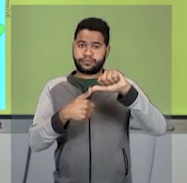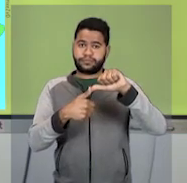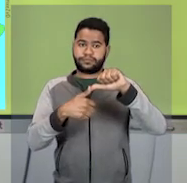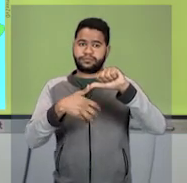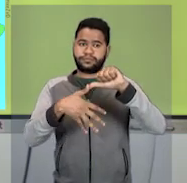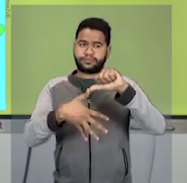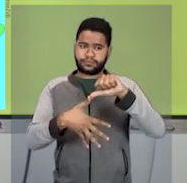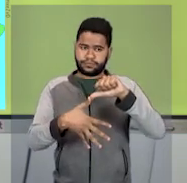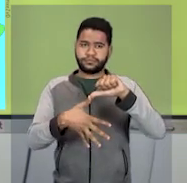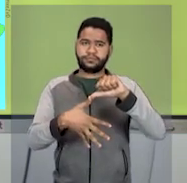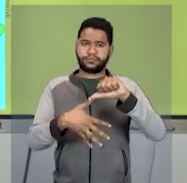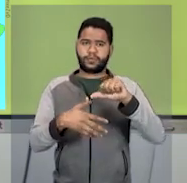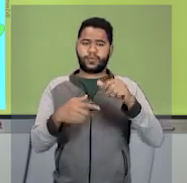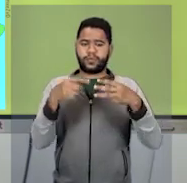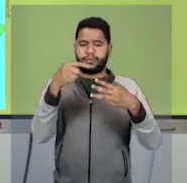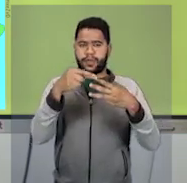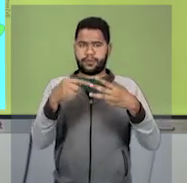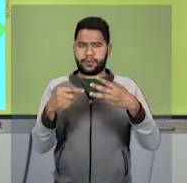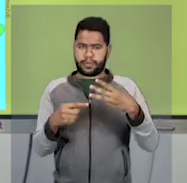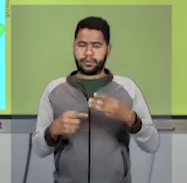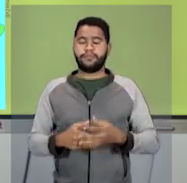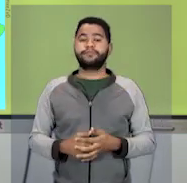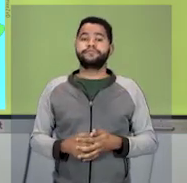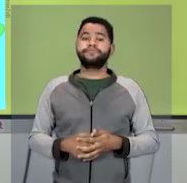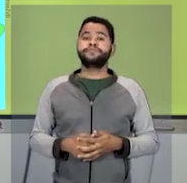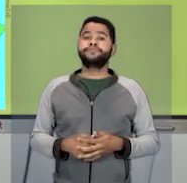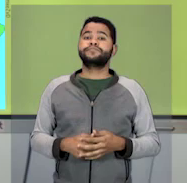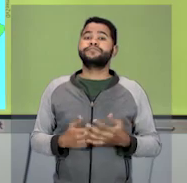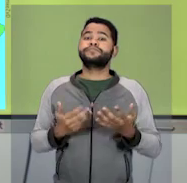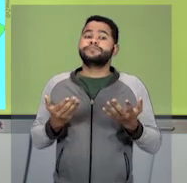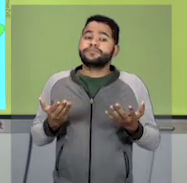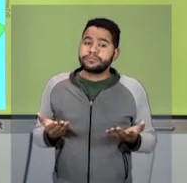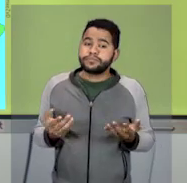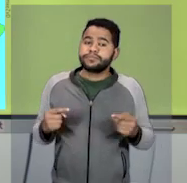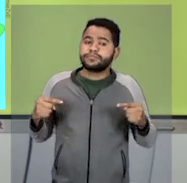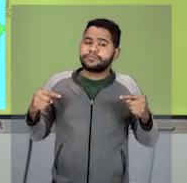e a América do Sul. Em relação à questão